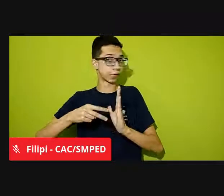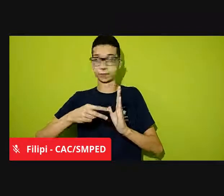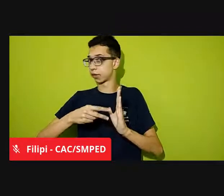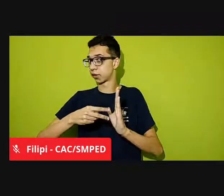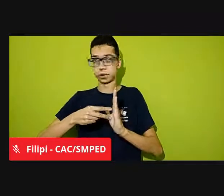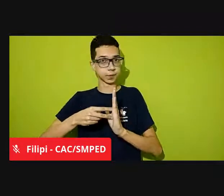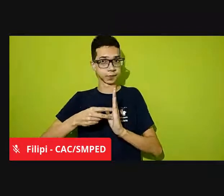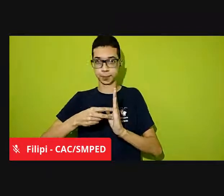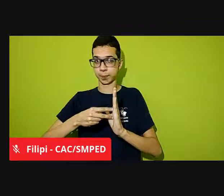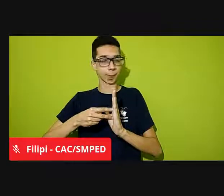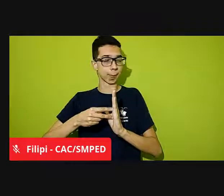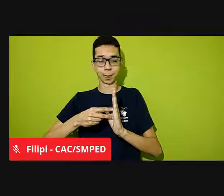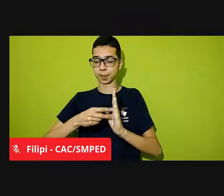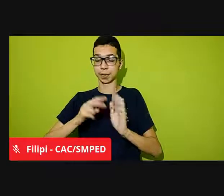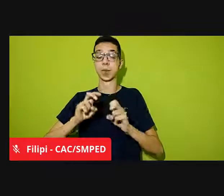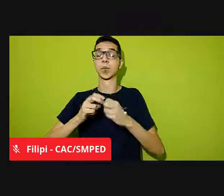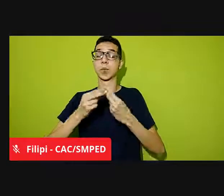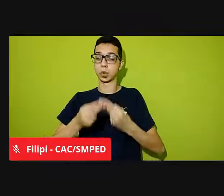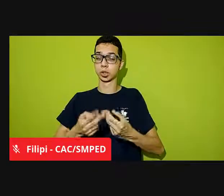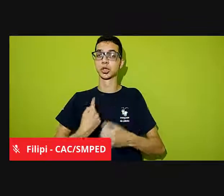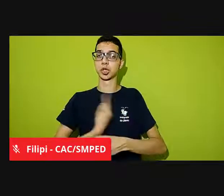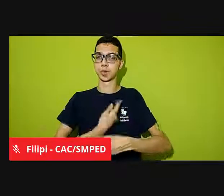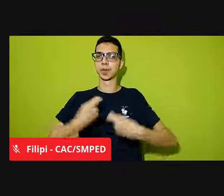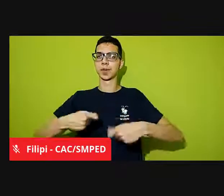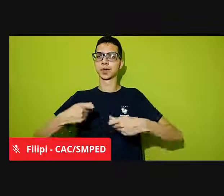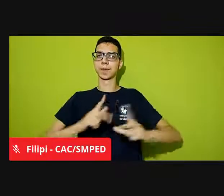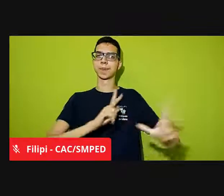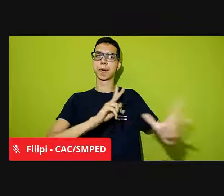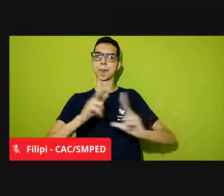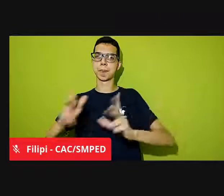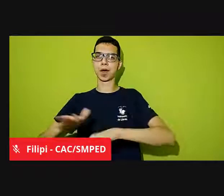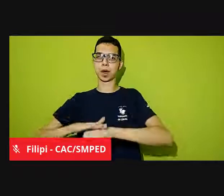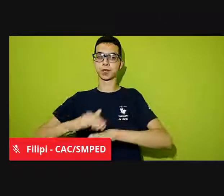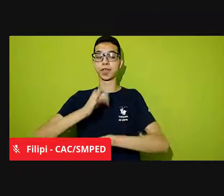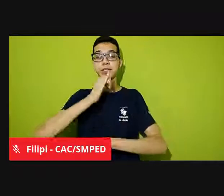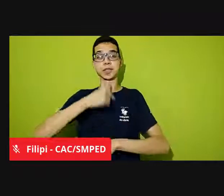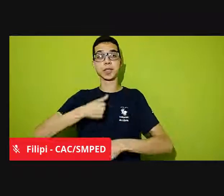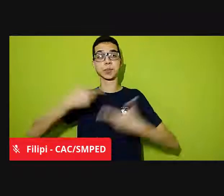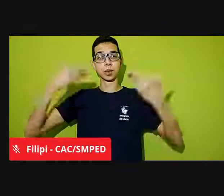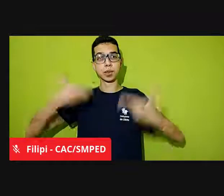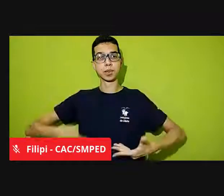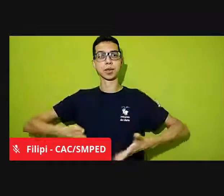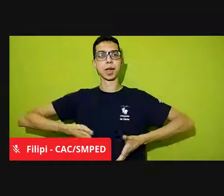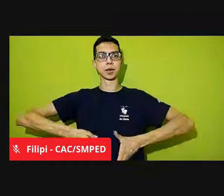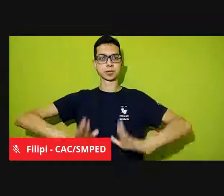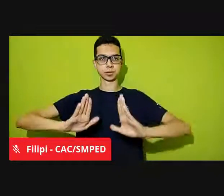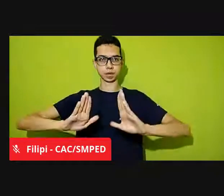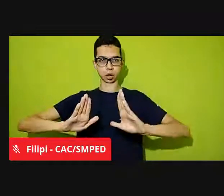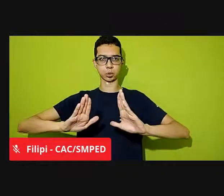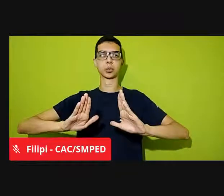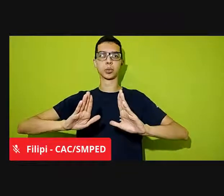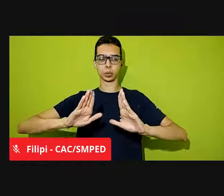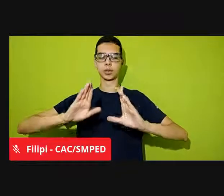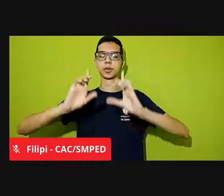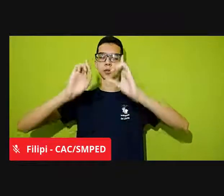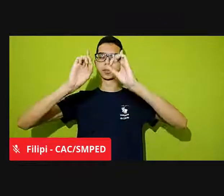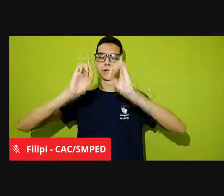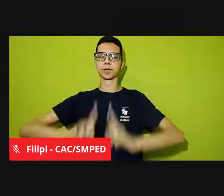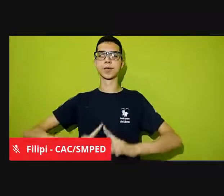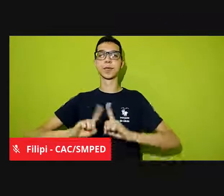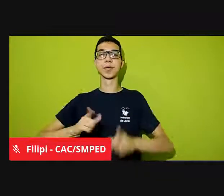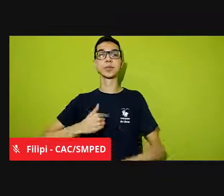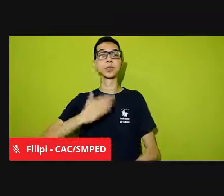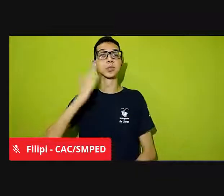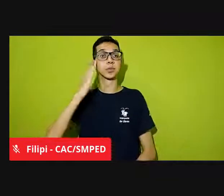para essa reflexão ficar cada vez maior. Eu, por exemplo, né, eu nasci com a deficiência, mas eu só tomei conhecimento